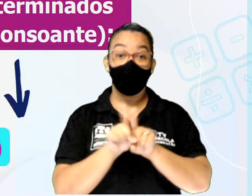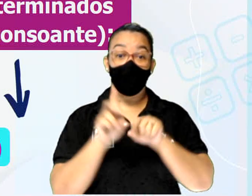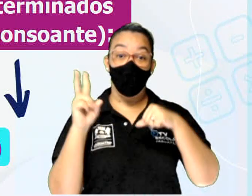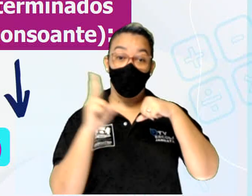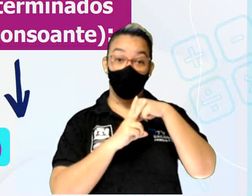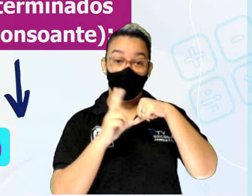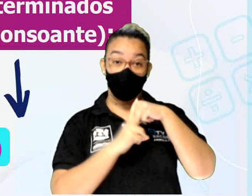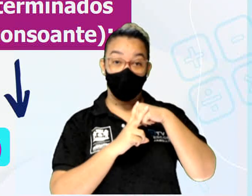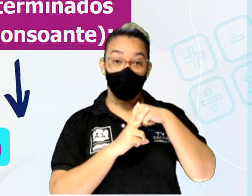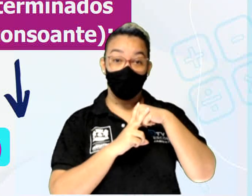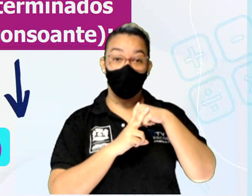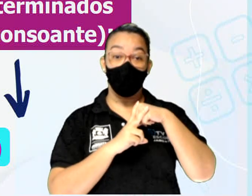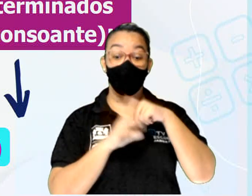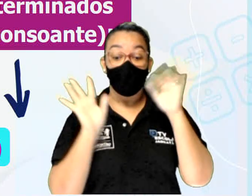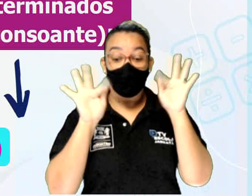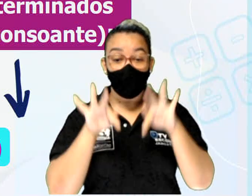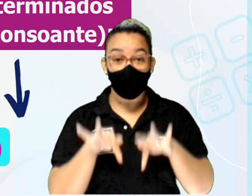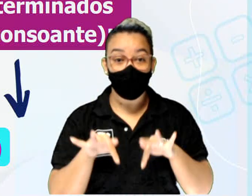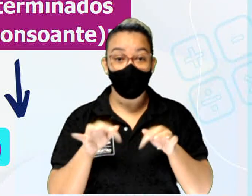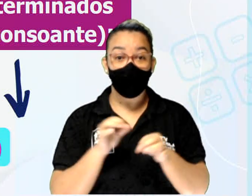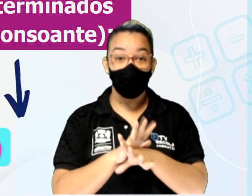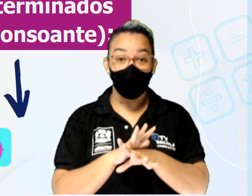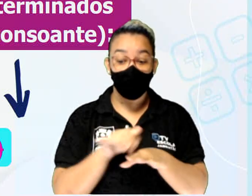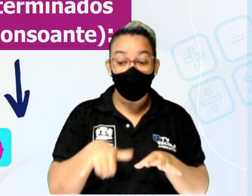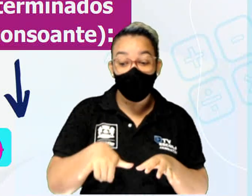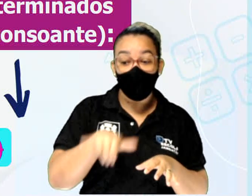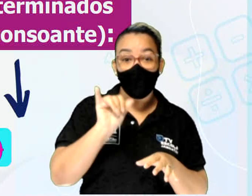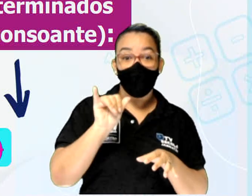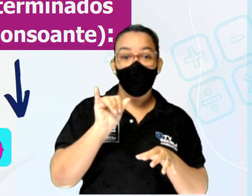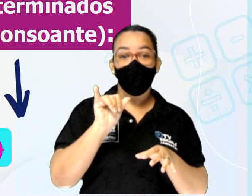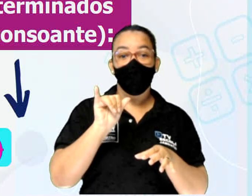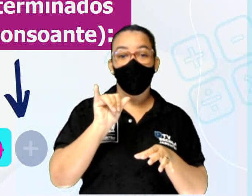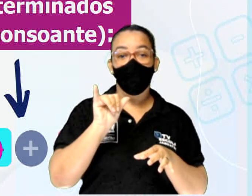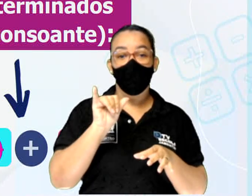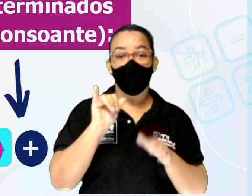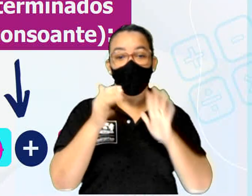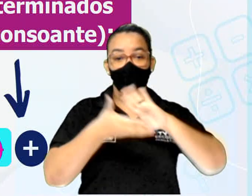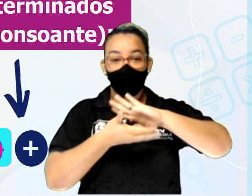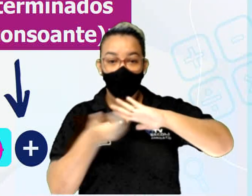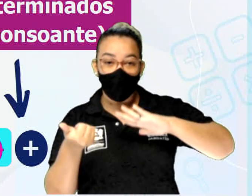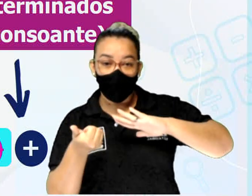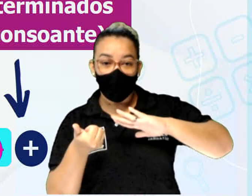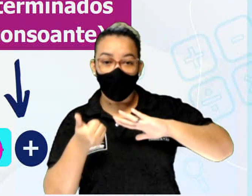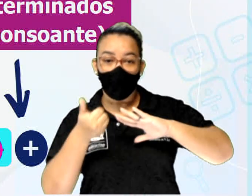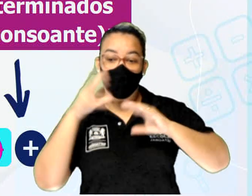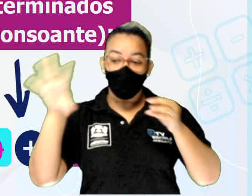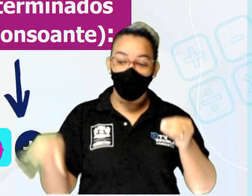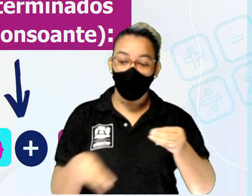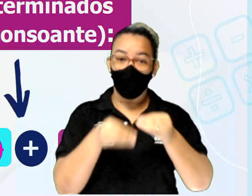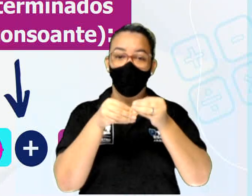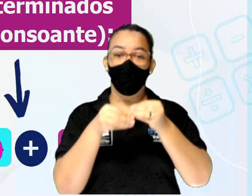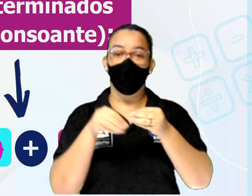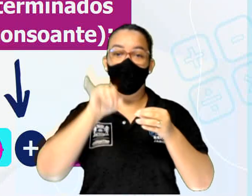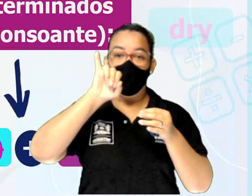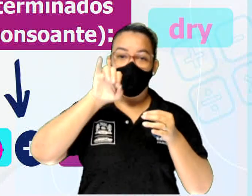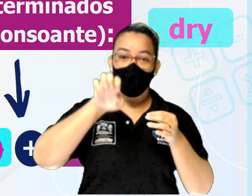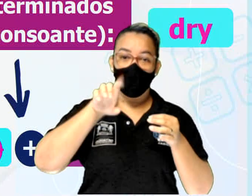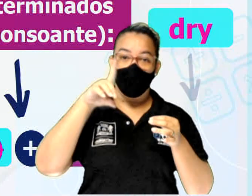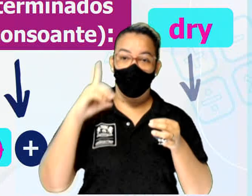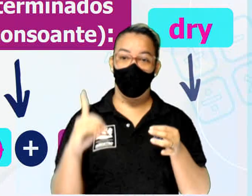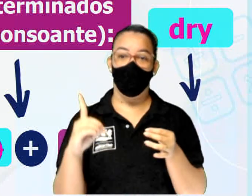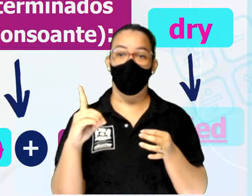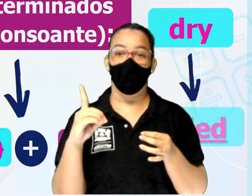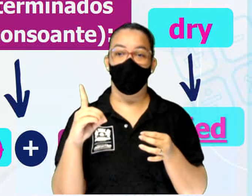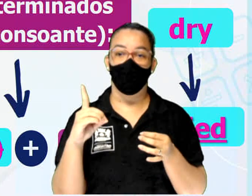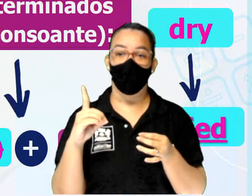verbos terminados em y, a gente vai tirar o y e acrescentar o ied. Então,